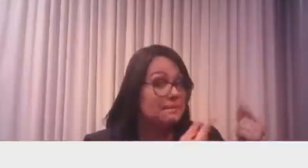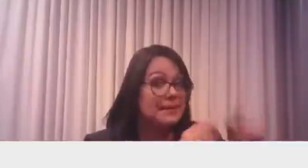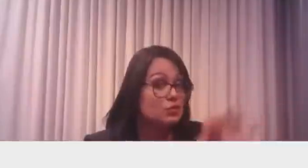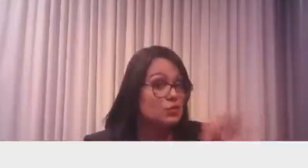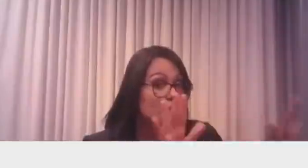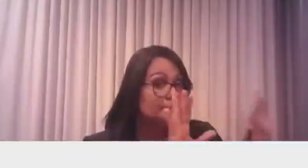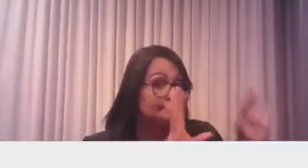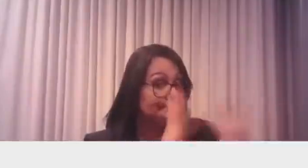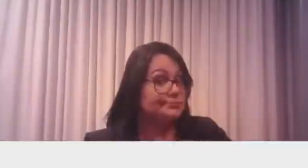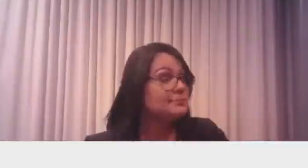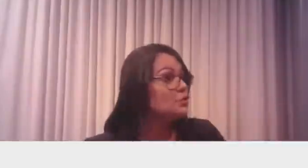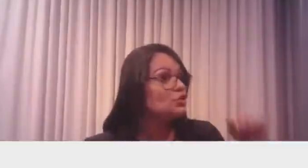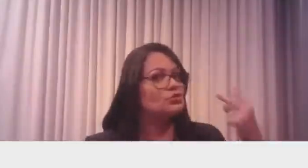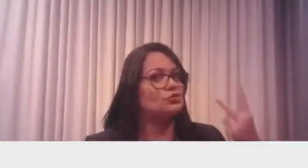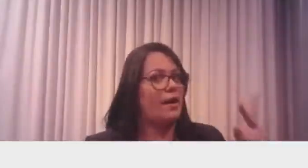certo?